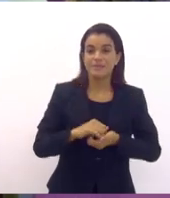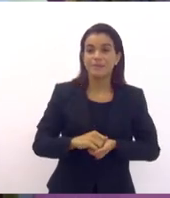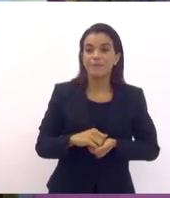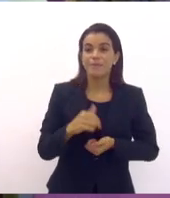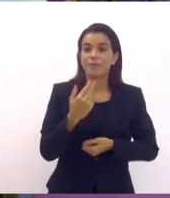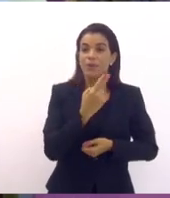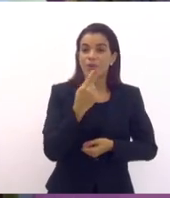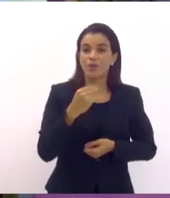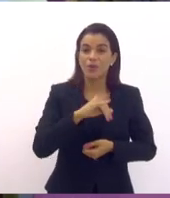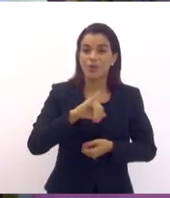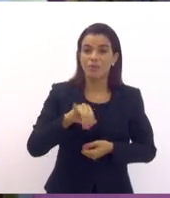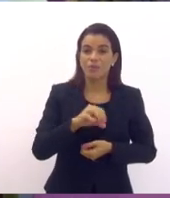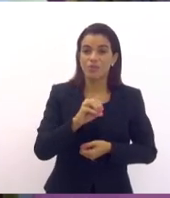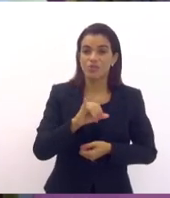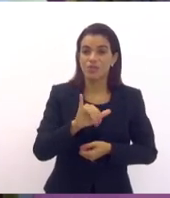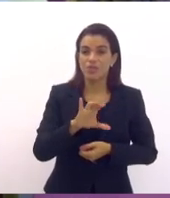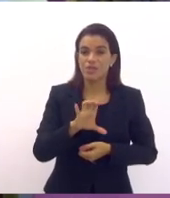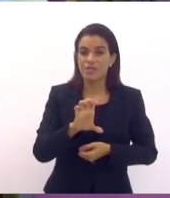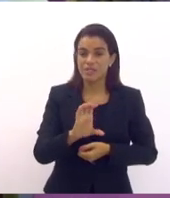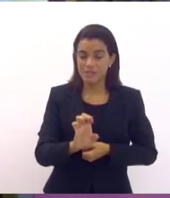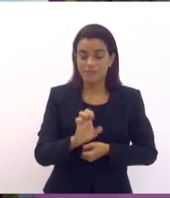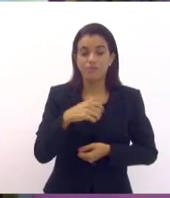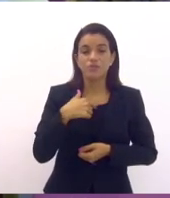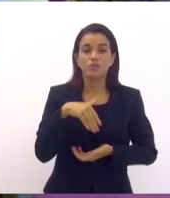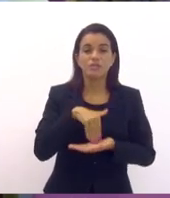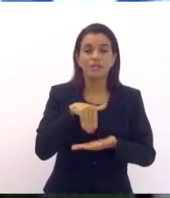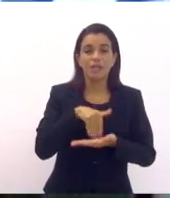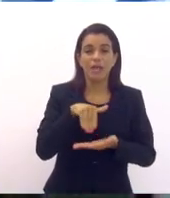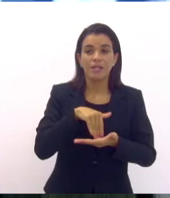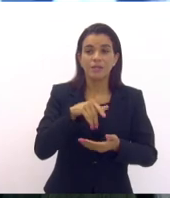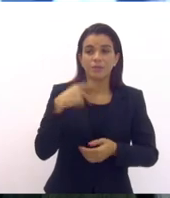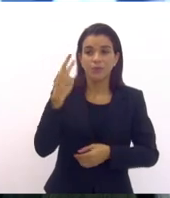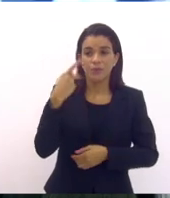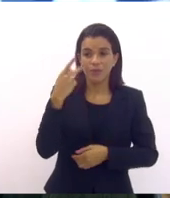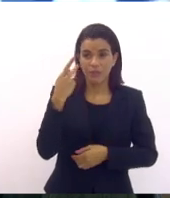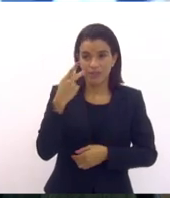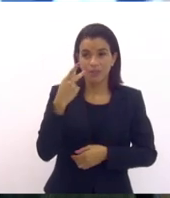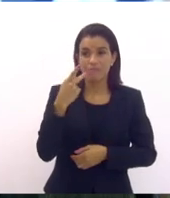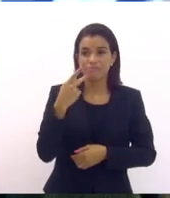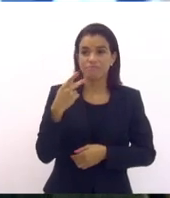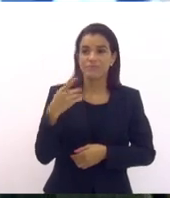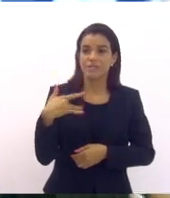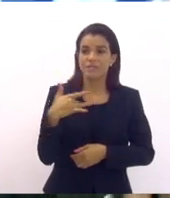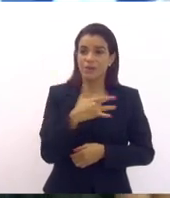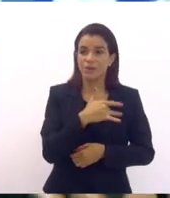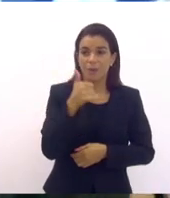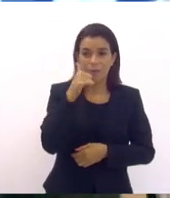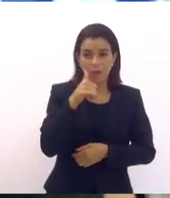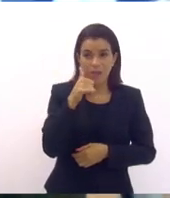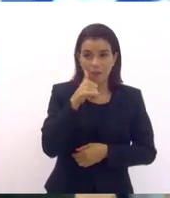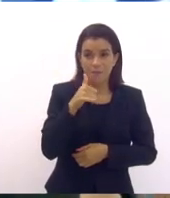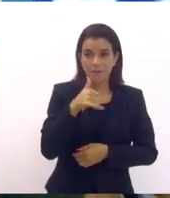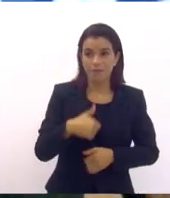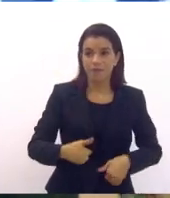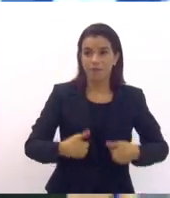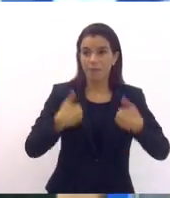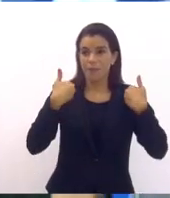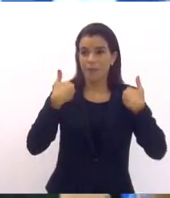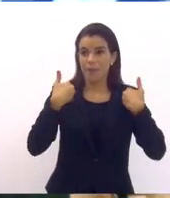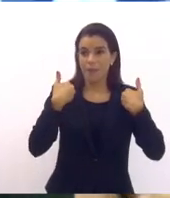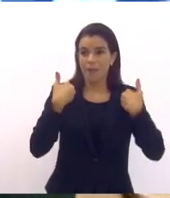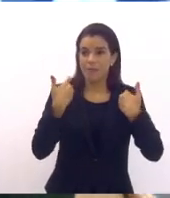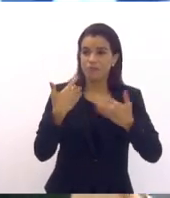é Jess Trindade Estou como secretária de políticas e promoção da mulher na Prefeitura do Rio de Janeiro com a honra e privilégio de